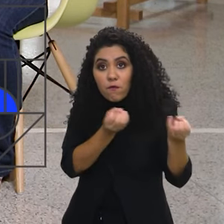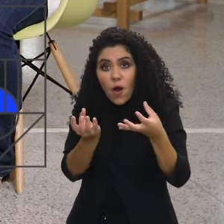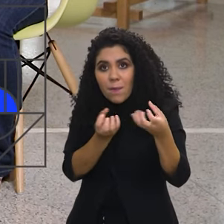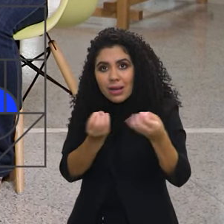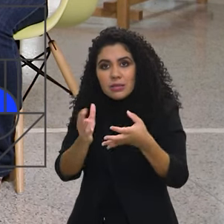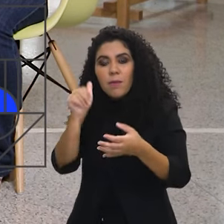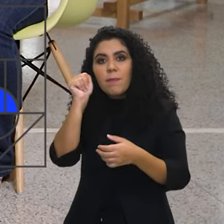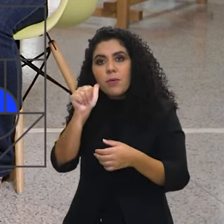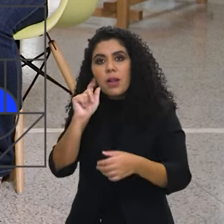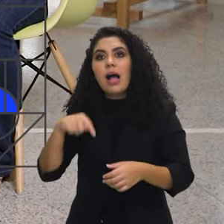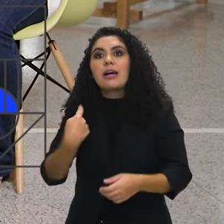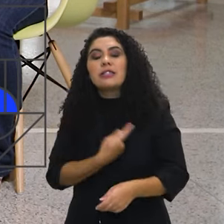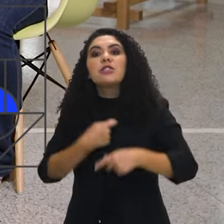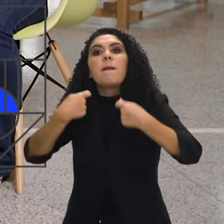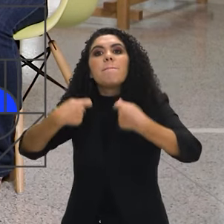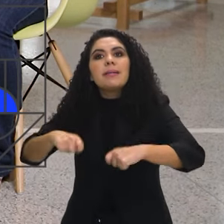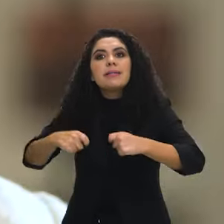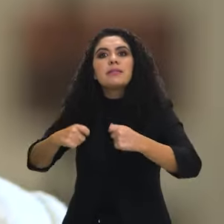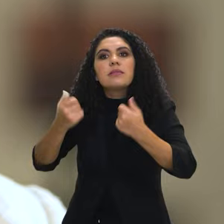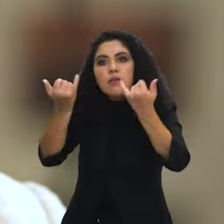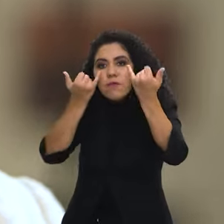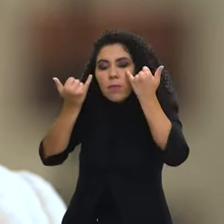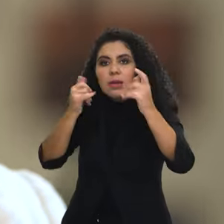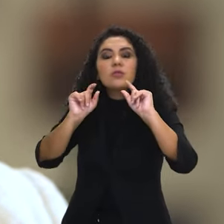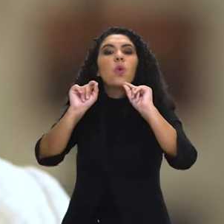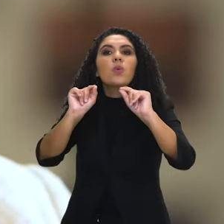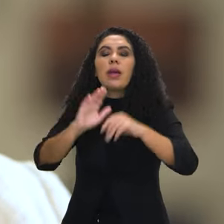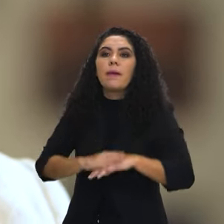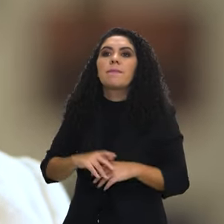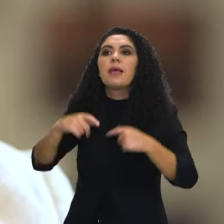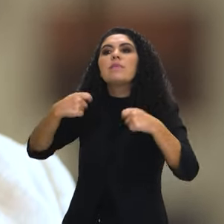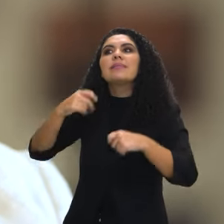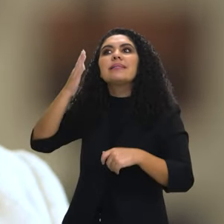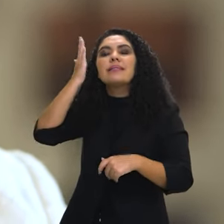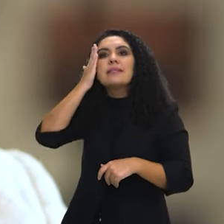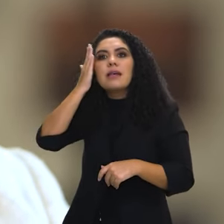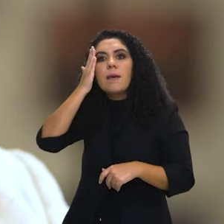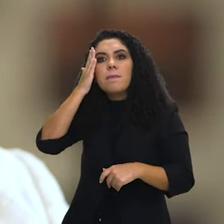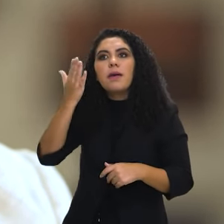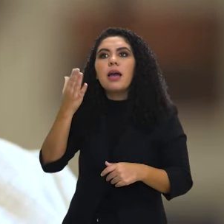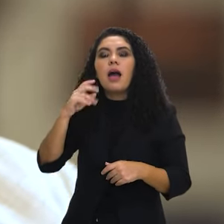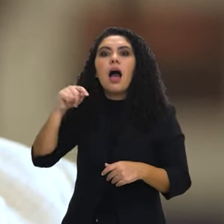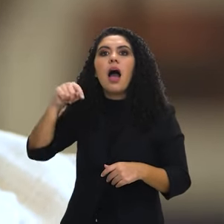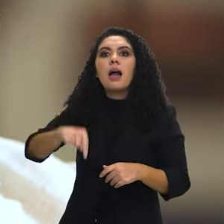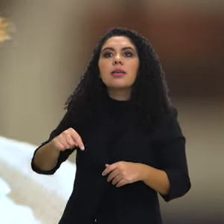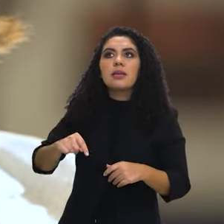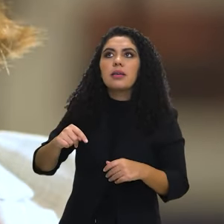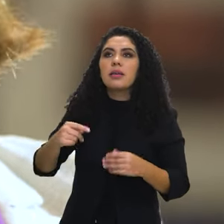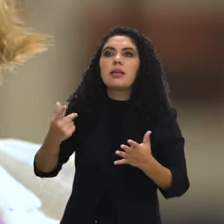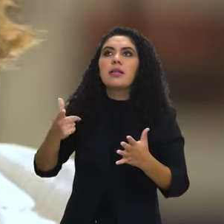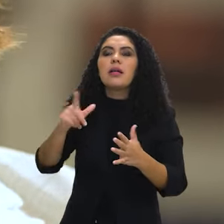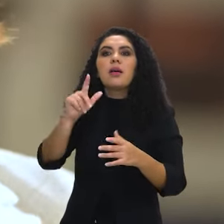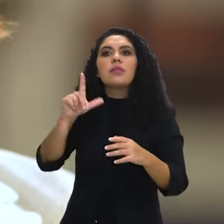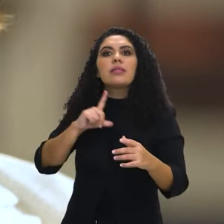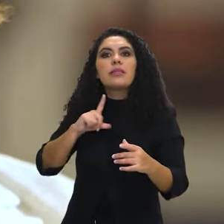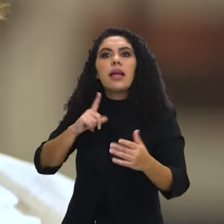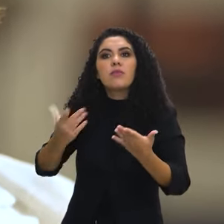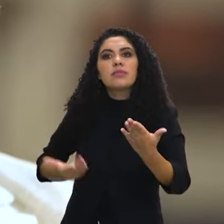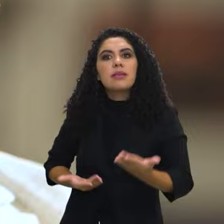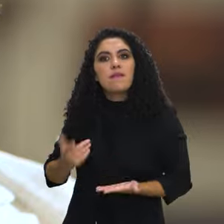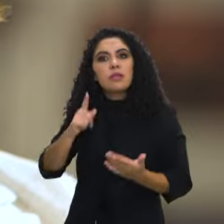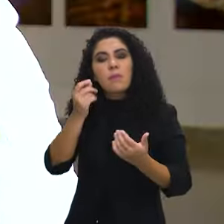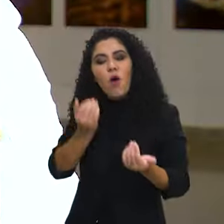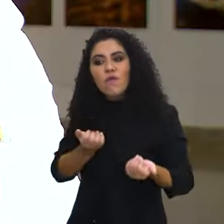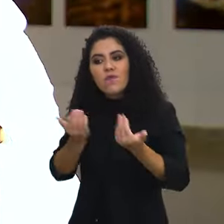para as mulheres nós precisamos ter informação nós precisamos saber em qualquer lugar desse país onde tem um serviço que pode atender